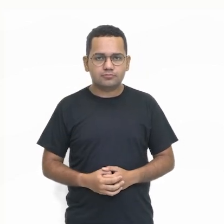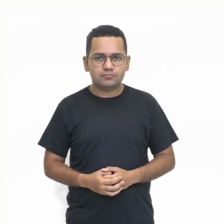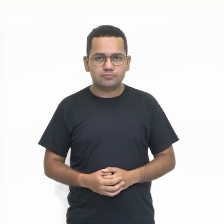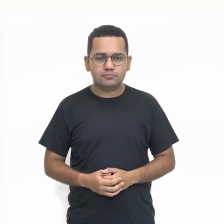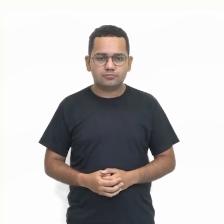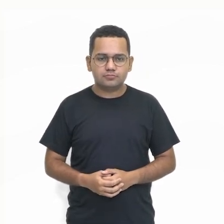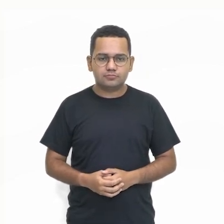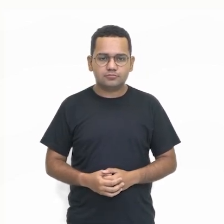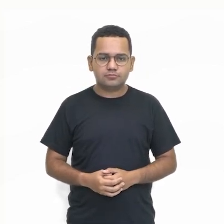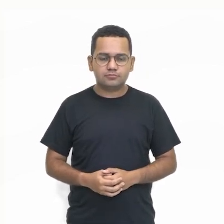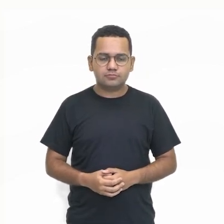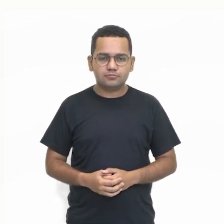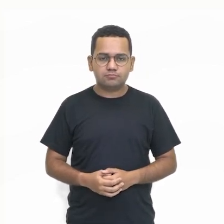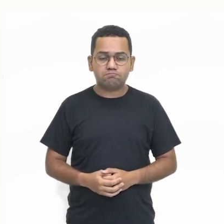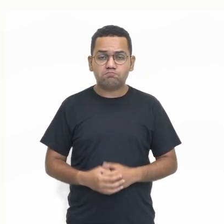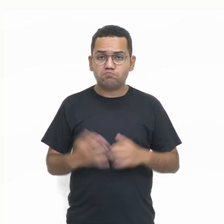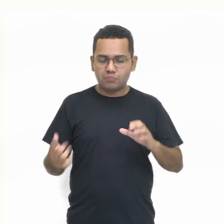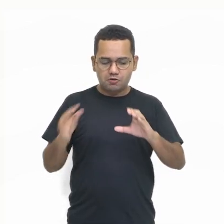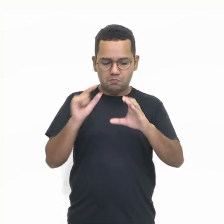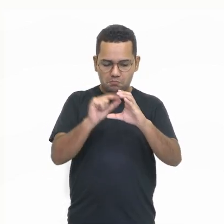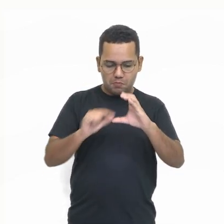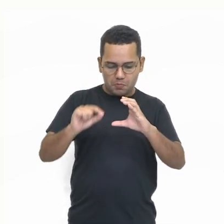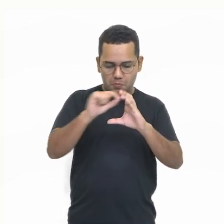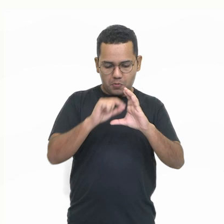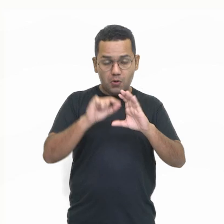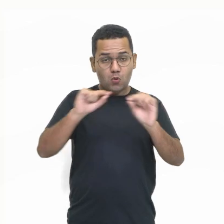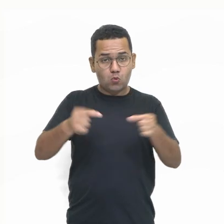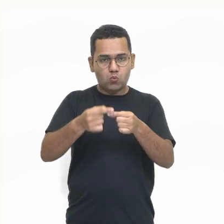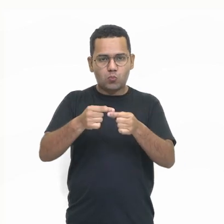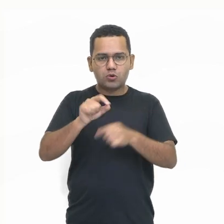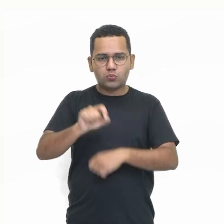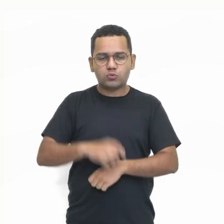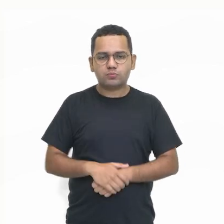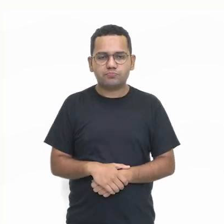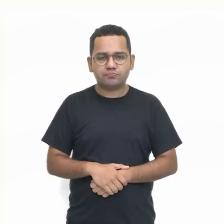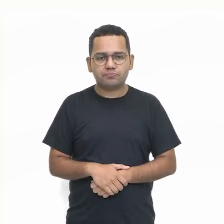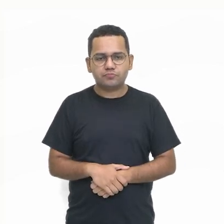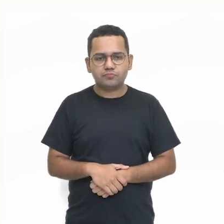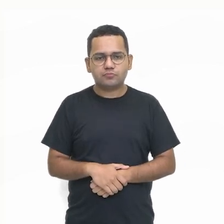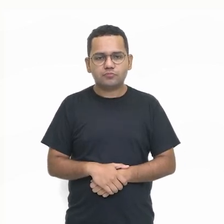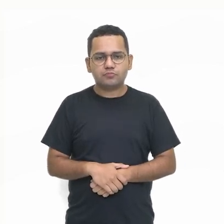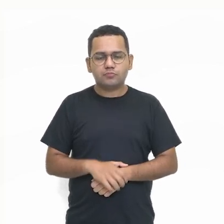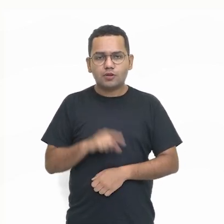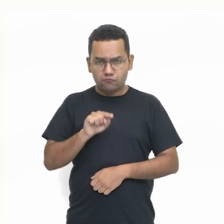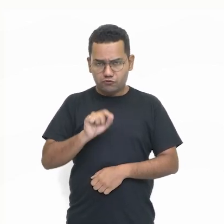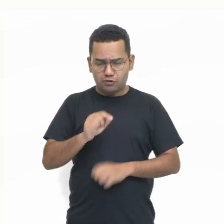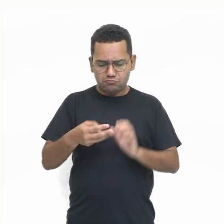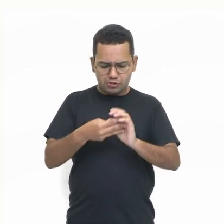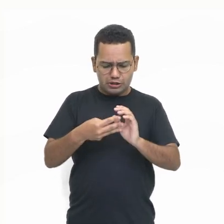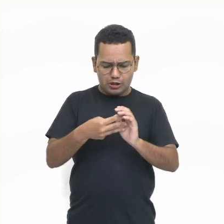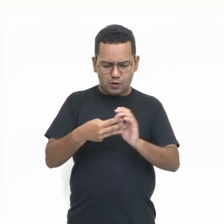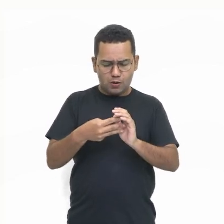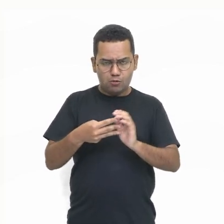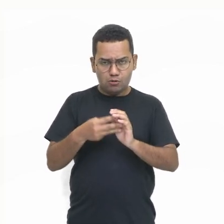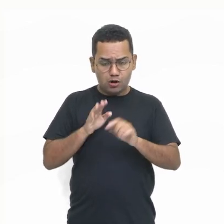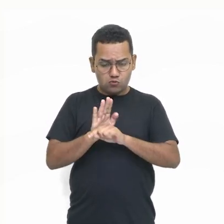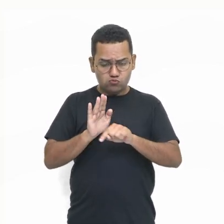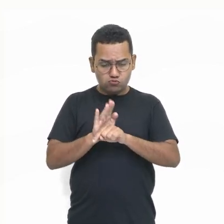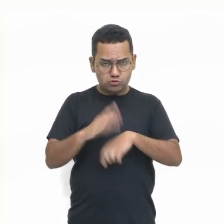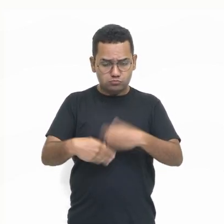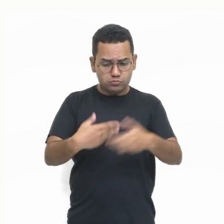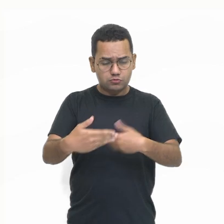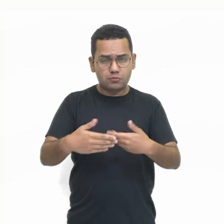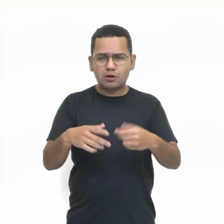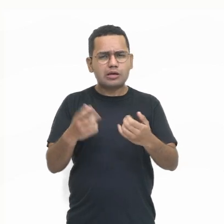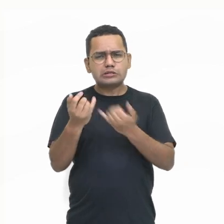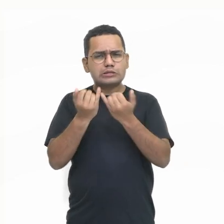endoplasmático e mitocôndrias são organelas citoplasmáticas que vão servir para a célula como os nossos órgãos servem para o nosso